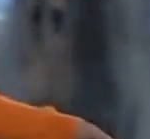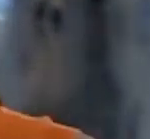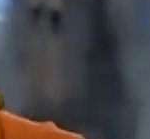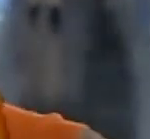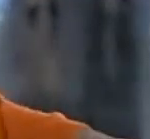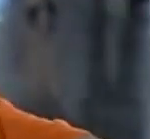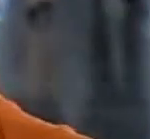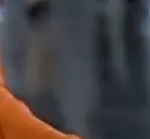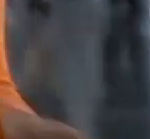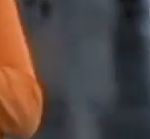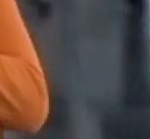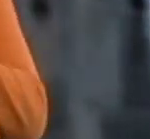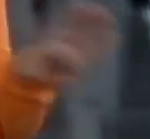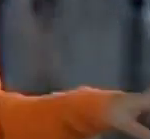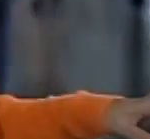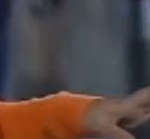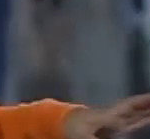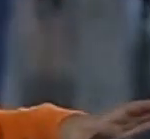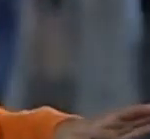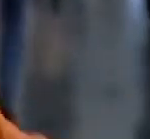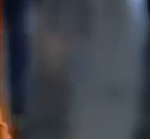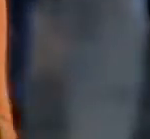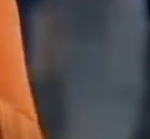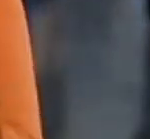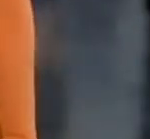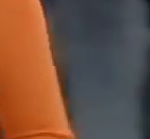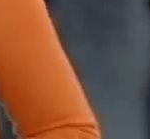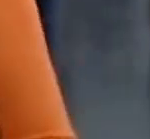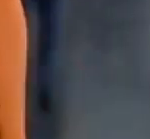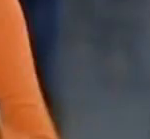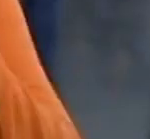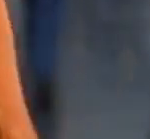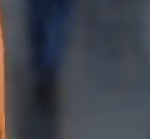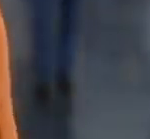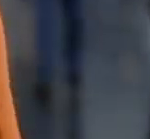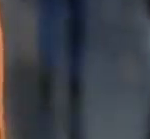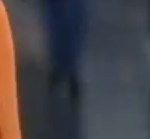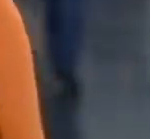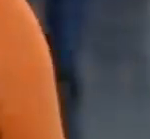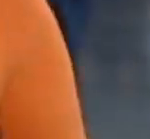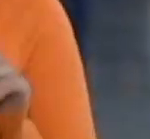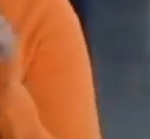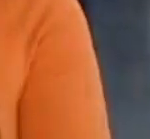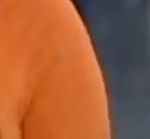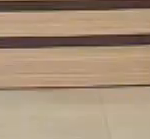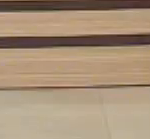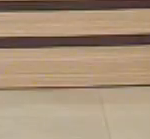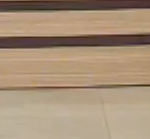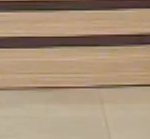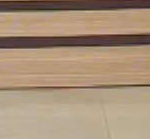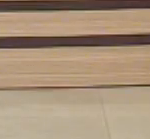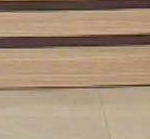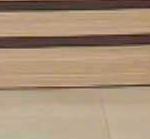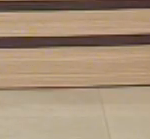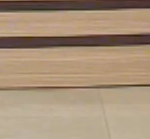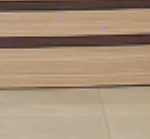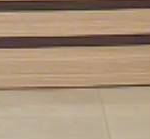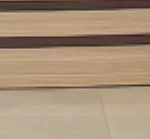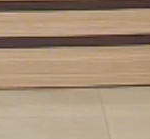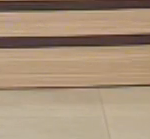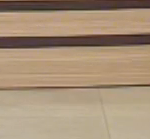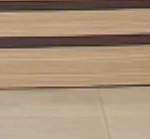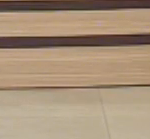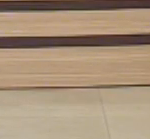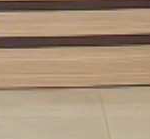Entrar no mercado de trabalho não é fácil para ninguém, mas quem tem necessidades especiais... A sessão está reaberta.